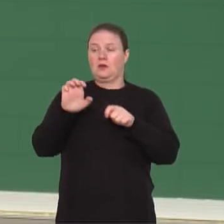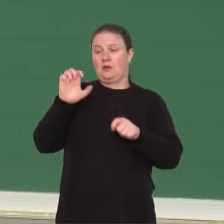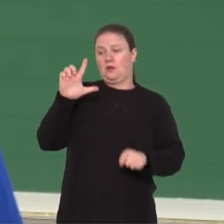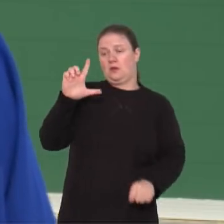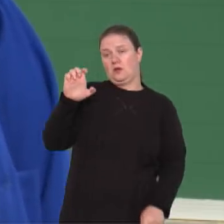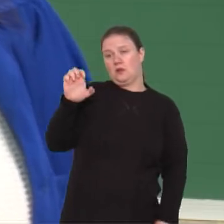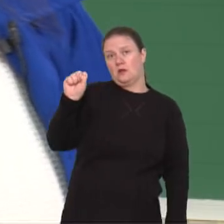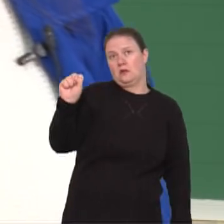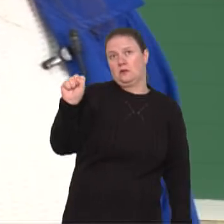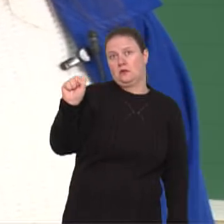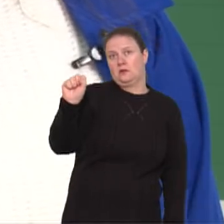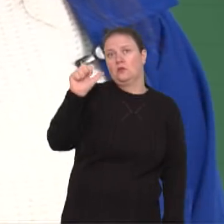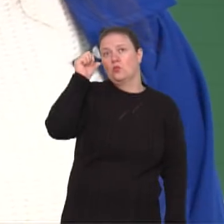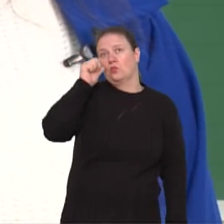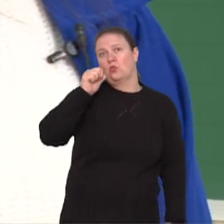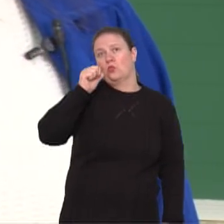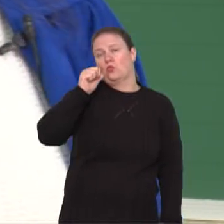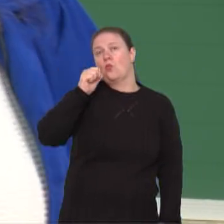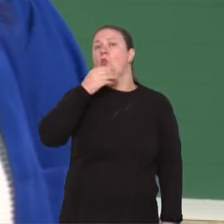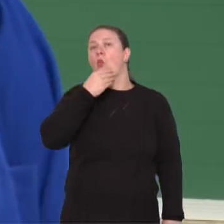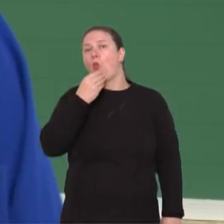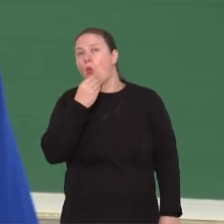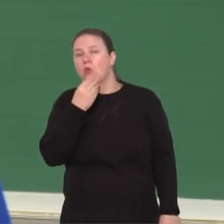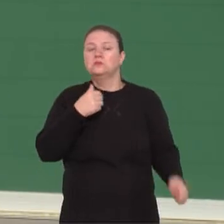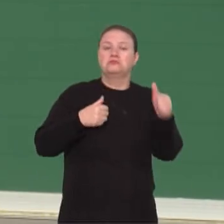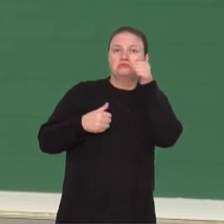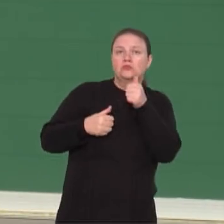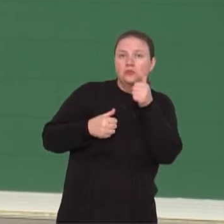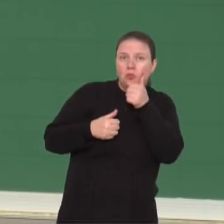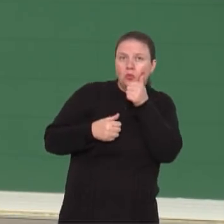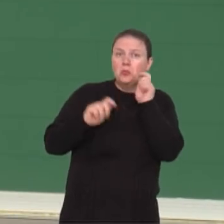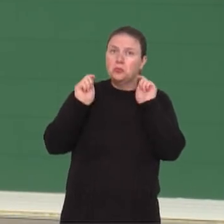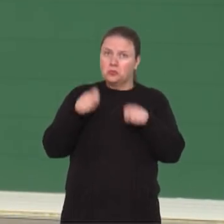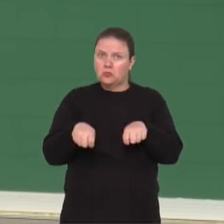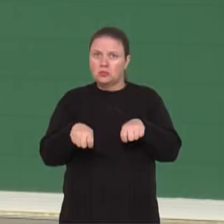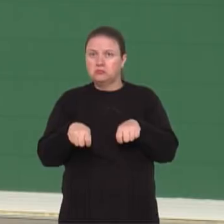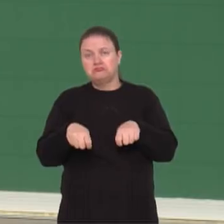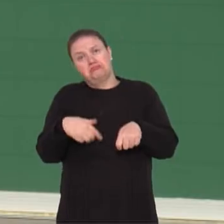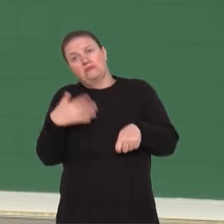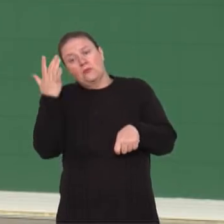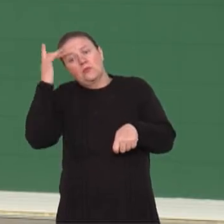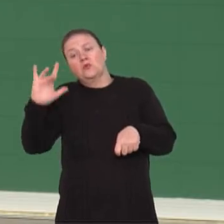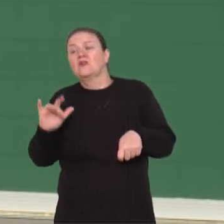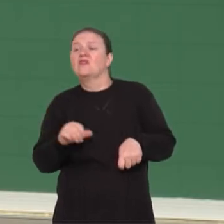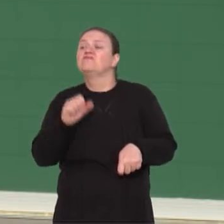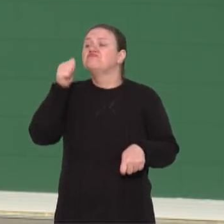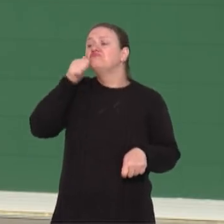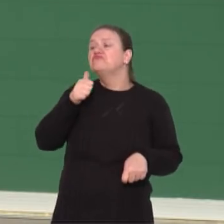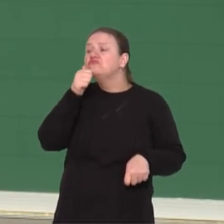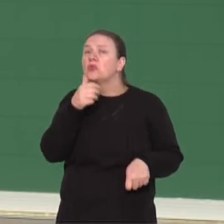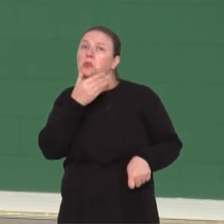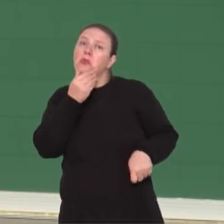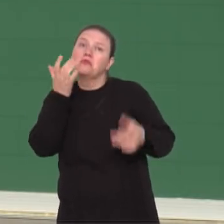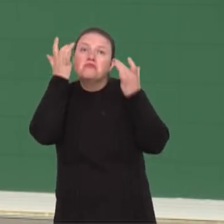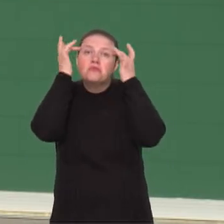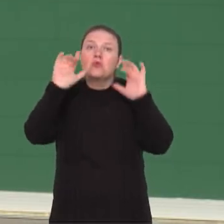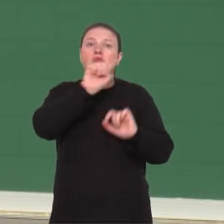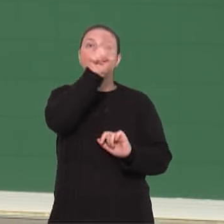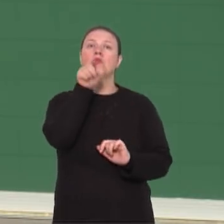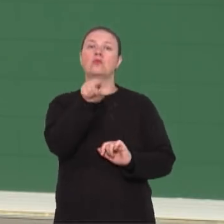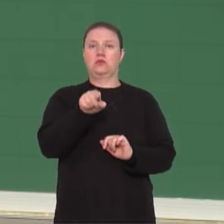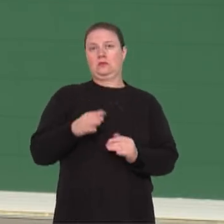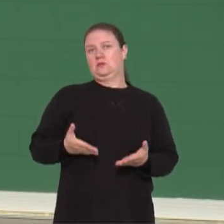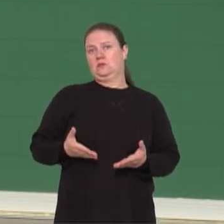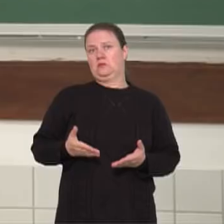também pode ser elas. Está indeterminado para mim, né? Não sei o gênero desse sujeito, se é feminino ou masculino. Por isso que